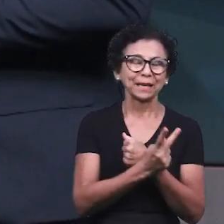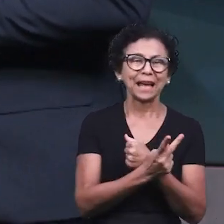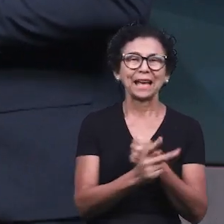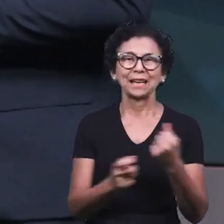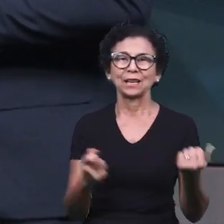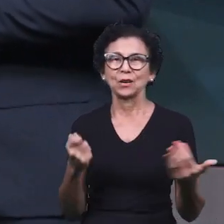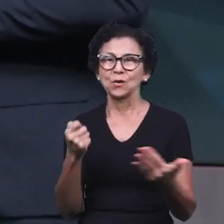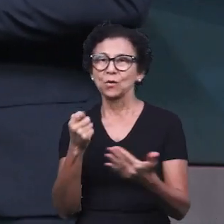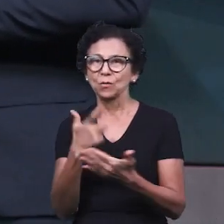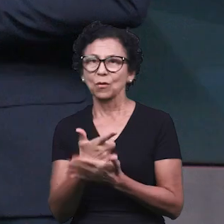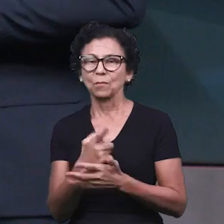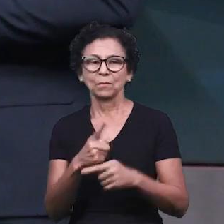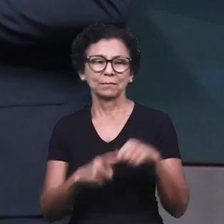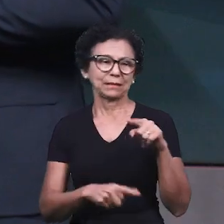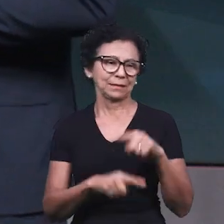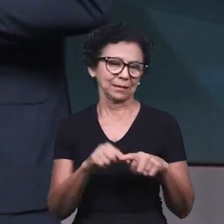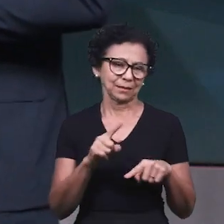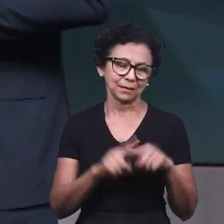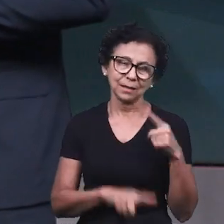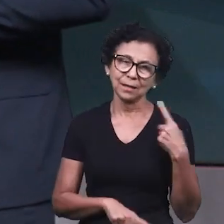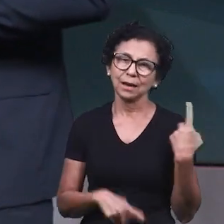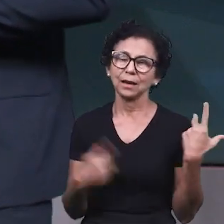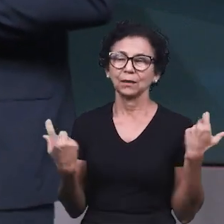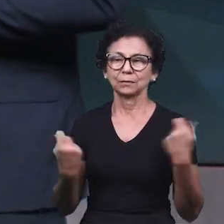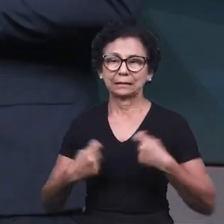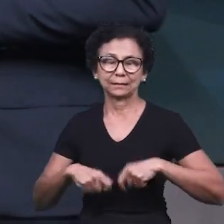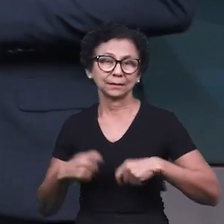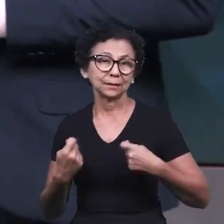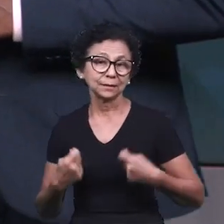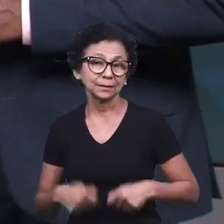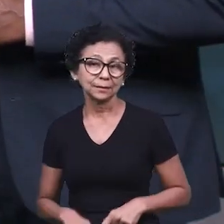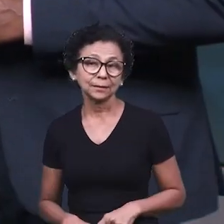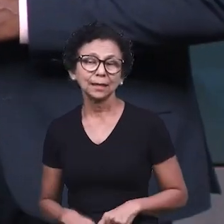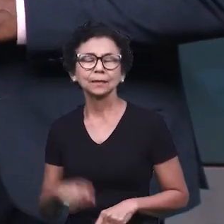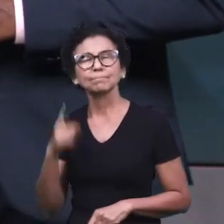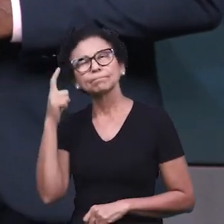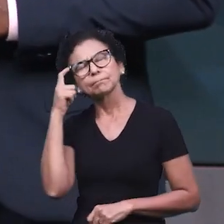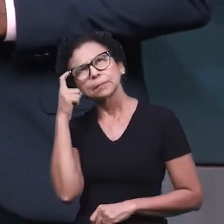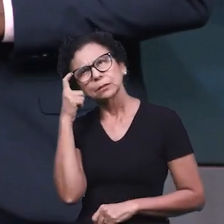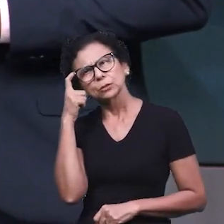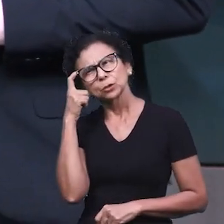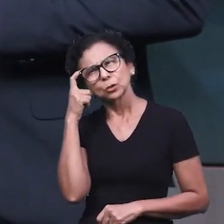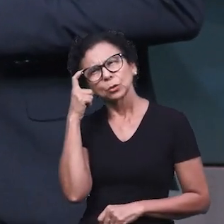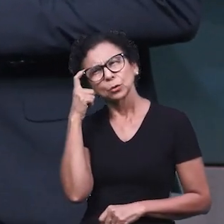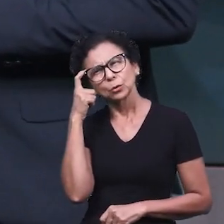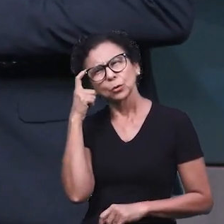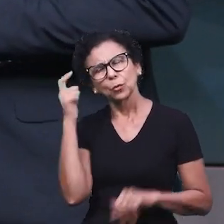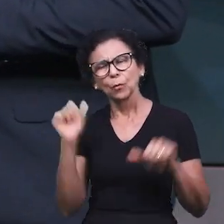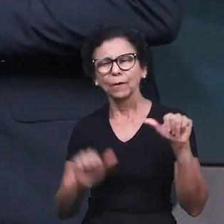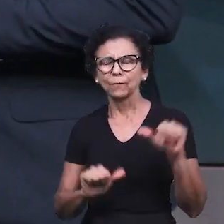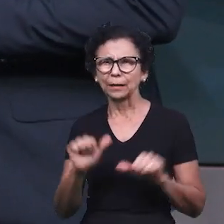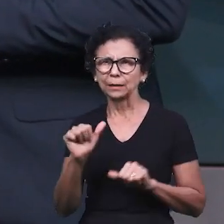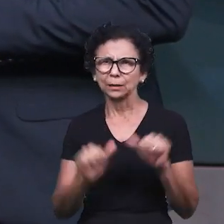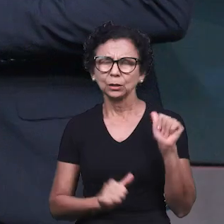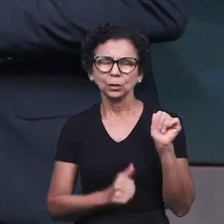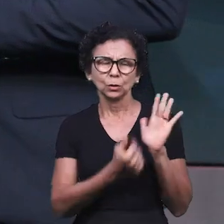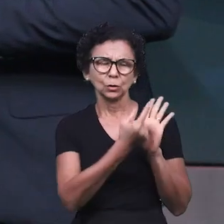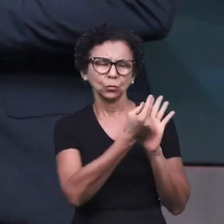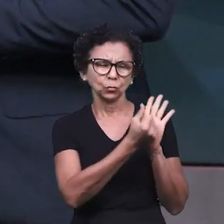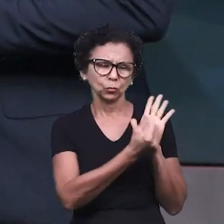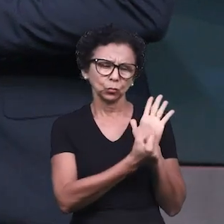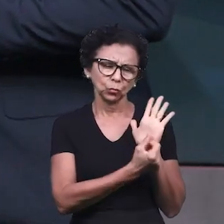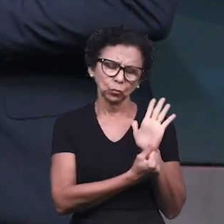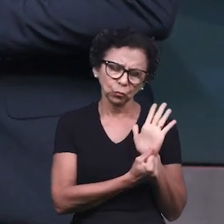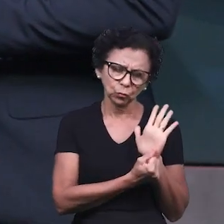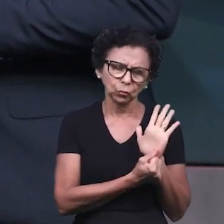de um bem, muitas vezes necessário, ele analisou o seu orçamento e